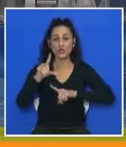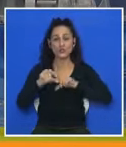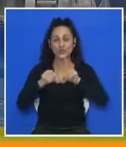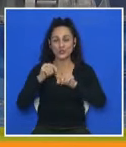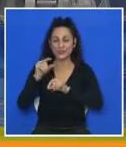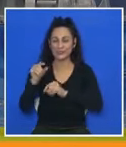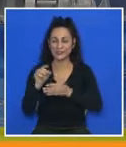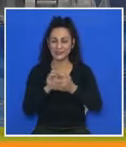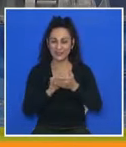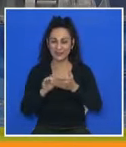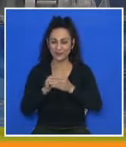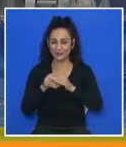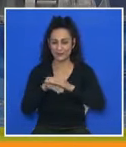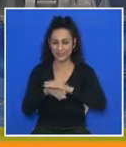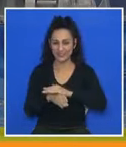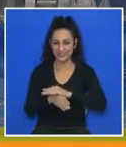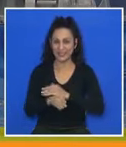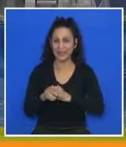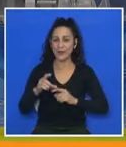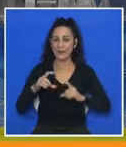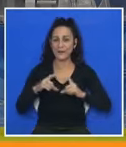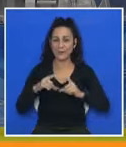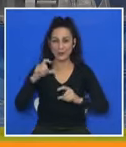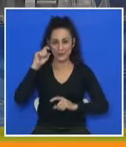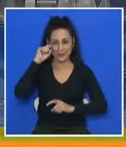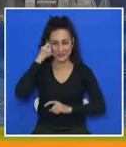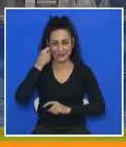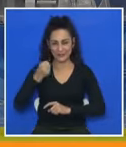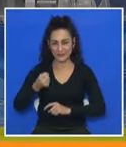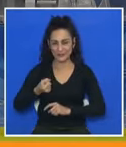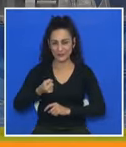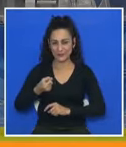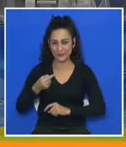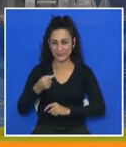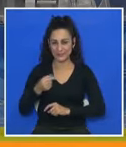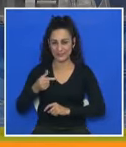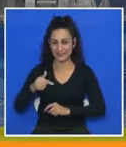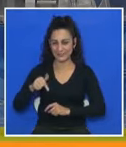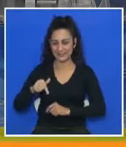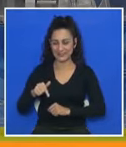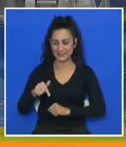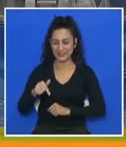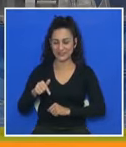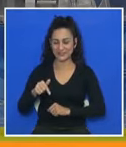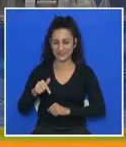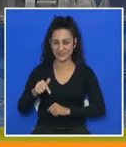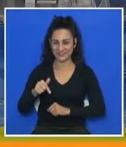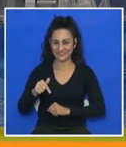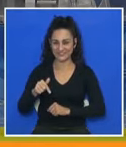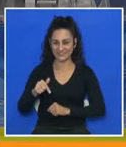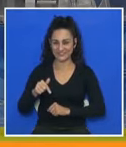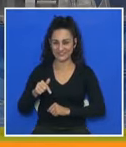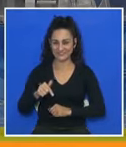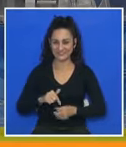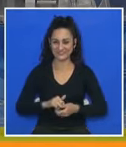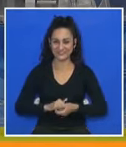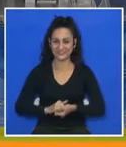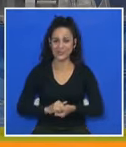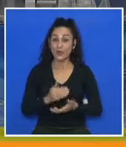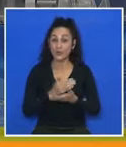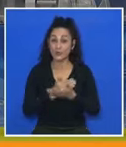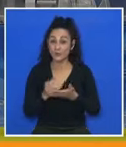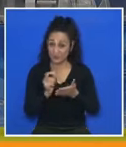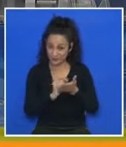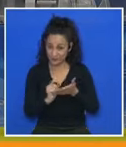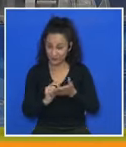da Lotomania. Bola preta 17. Preta 17.